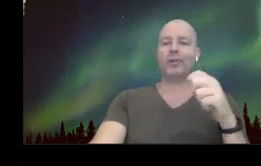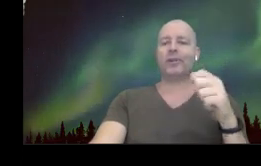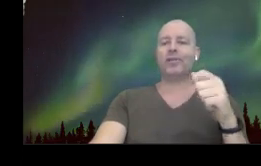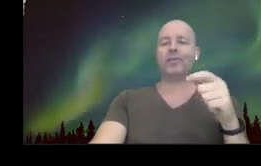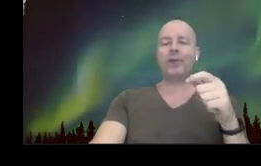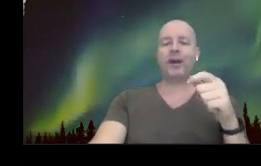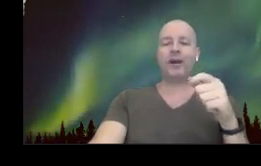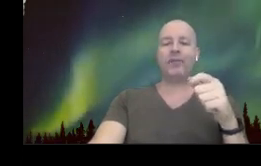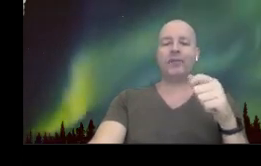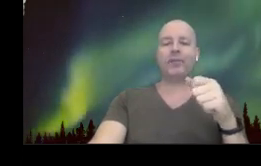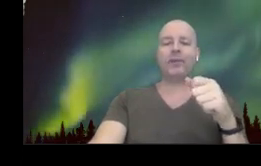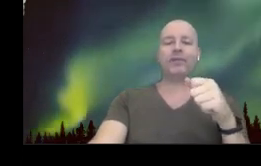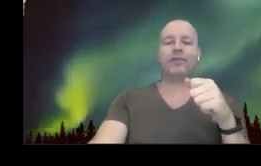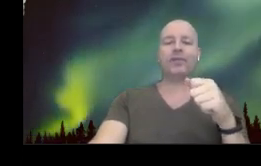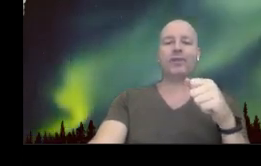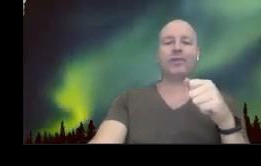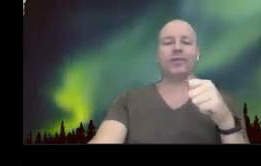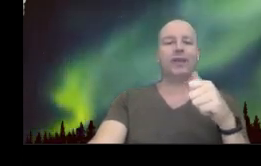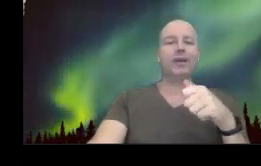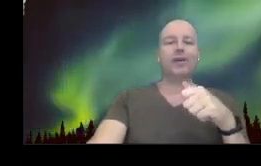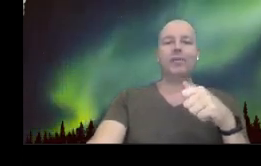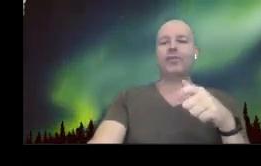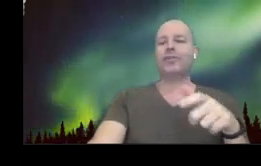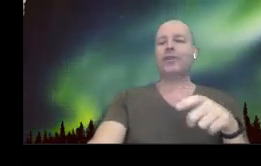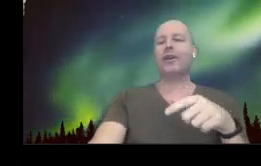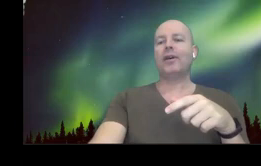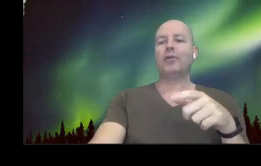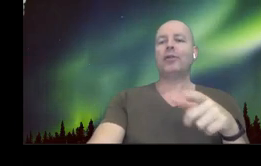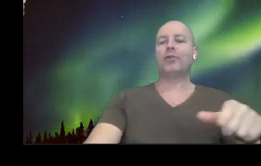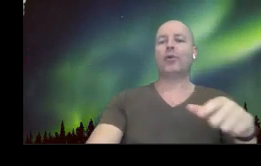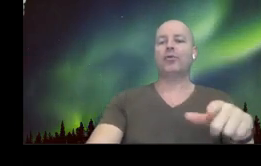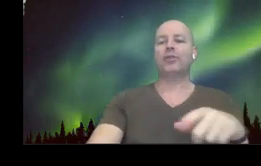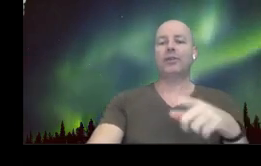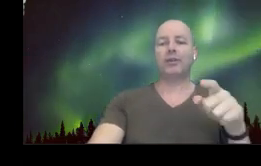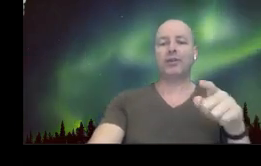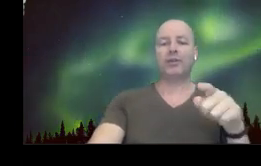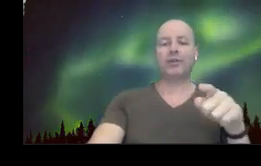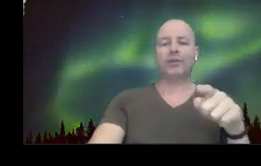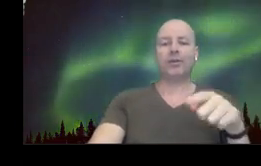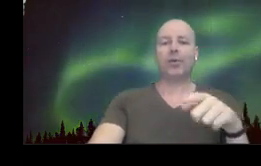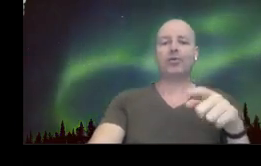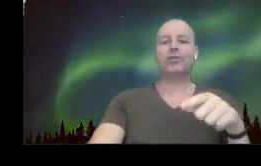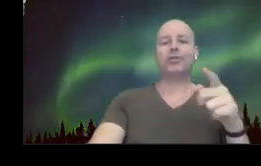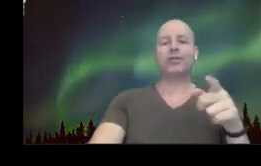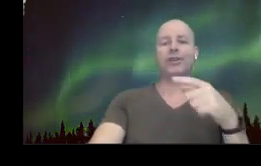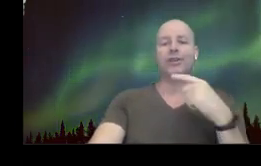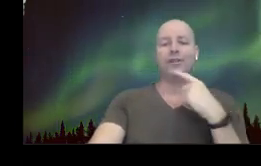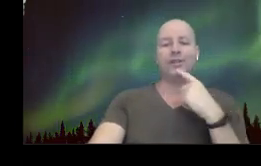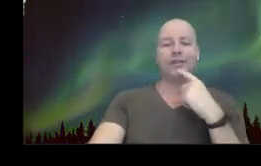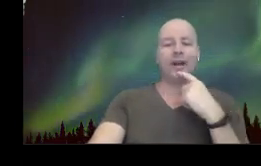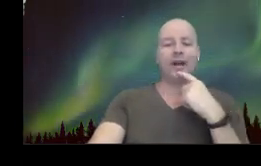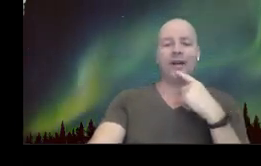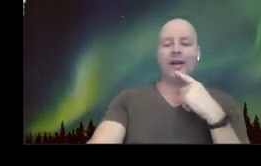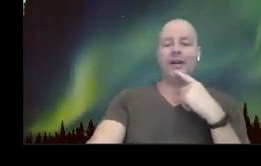muita importância para a formação de vocês. Como eu disse, é meu lado coaching, coach